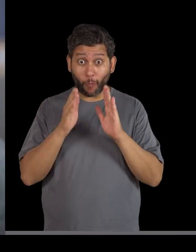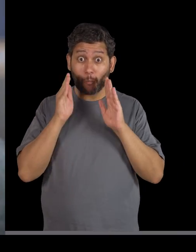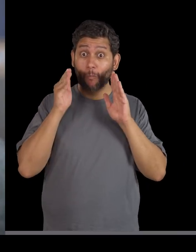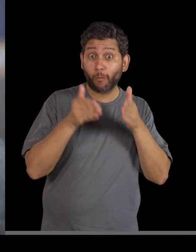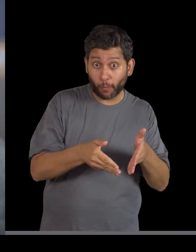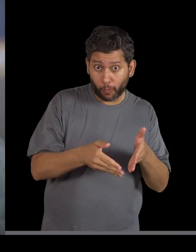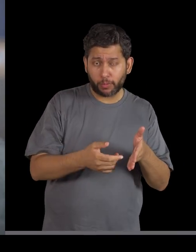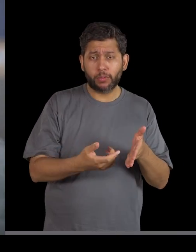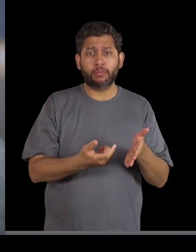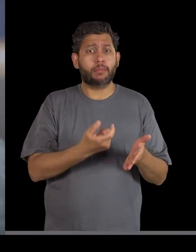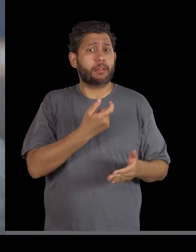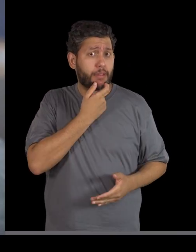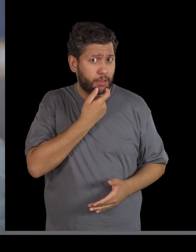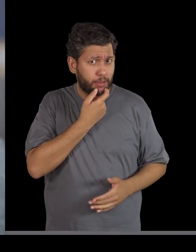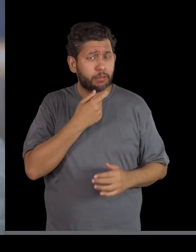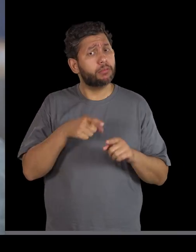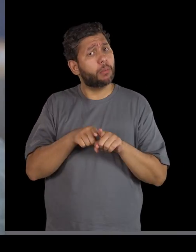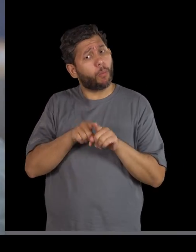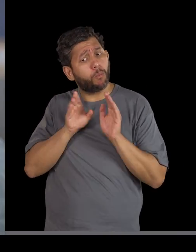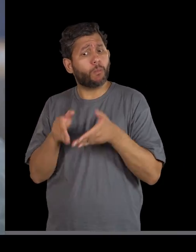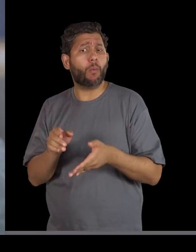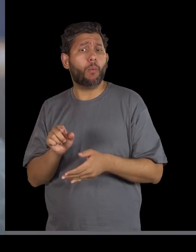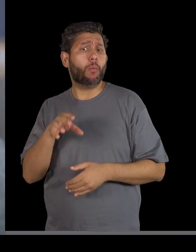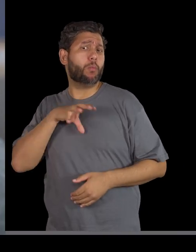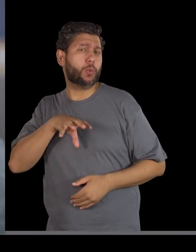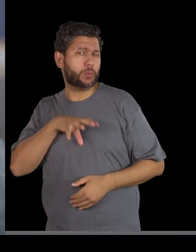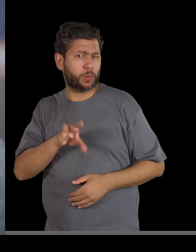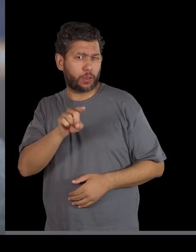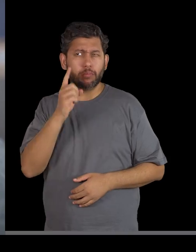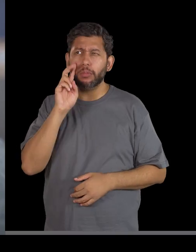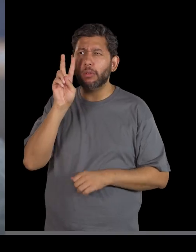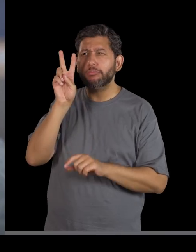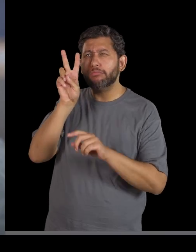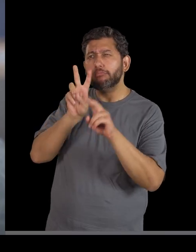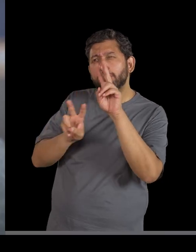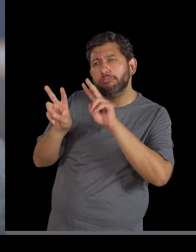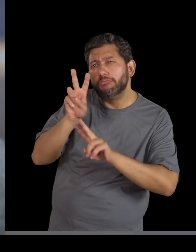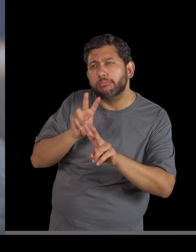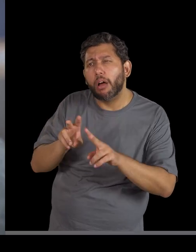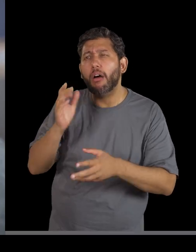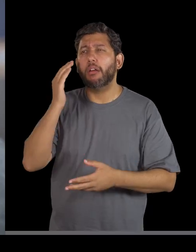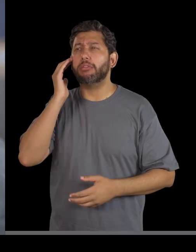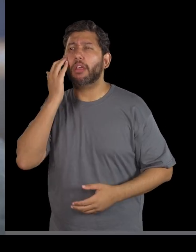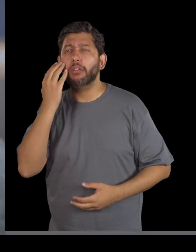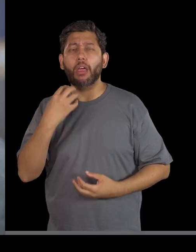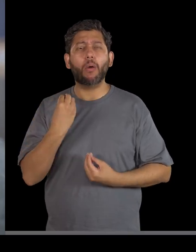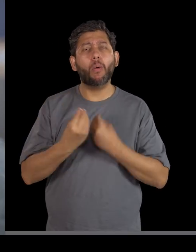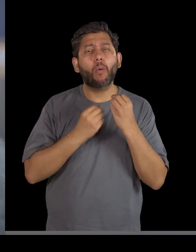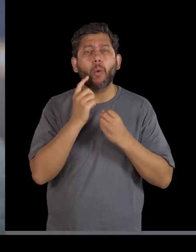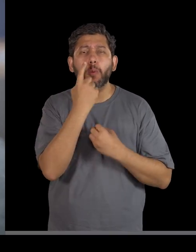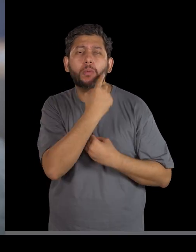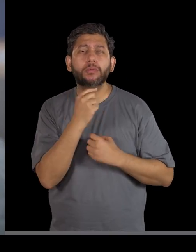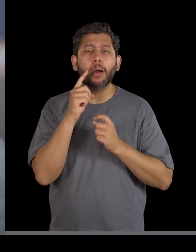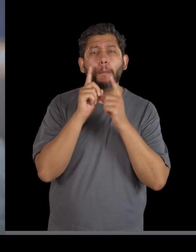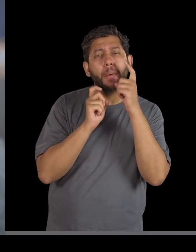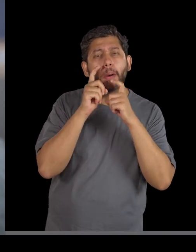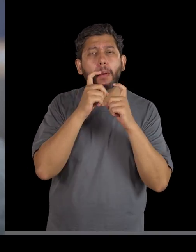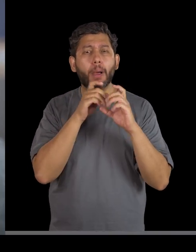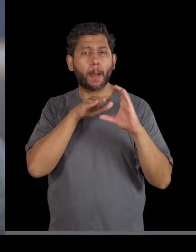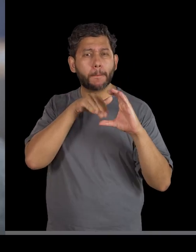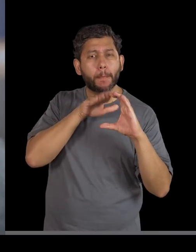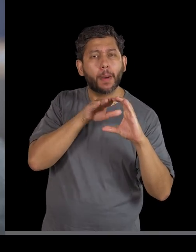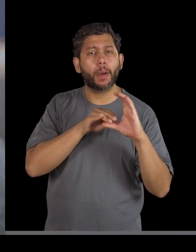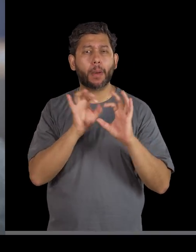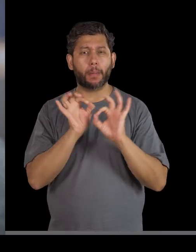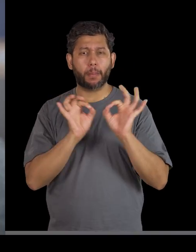focar no inglês e também vou falar um pouquinho do português e como que você consegue realmente entender as transcrições